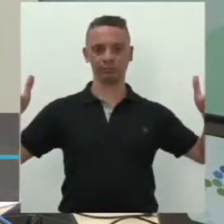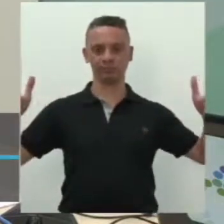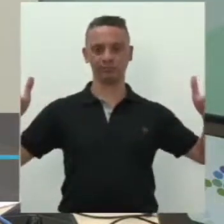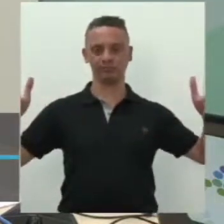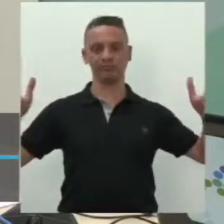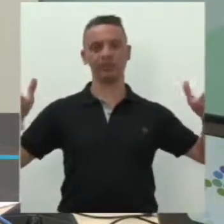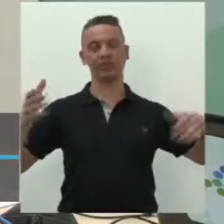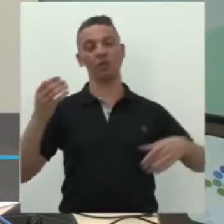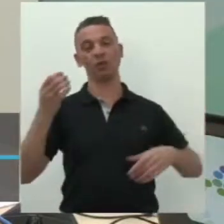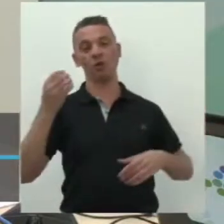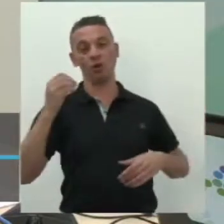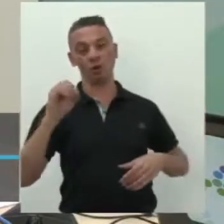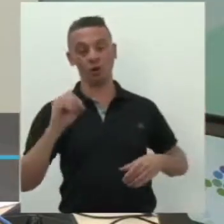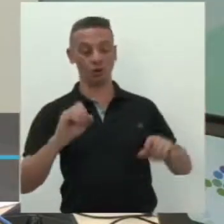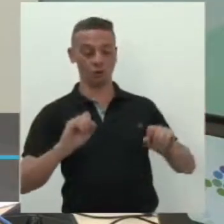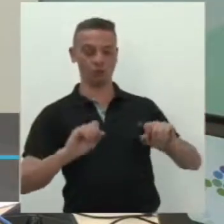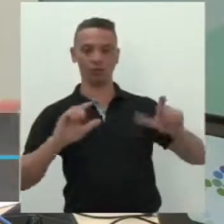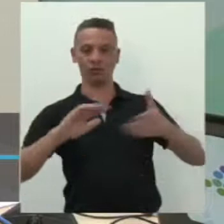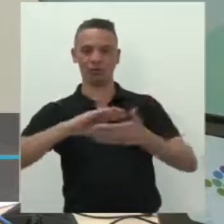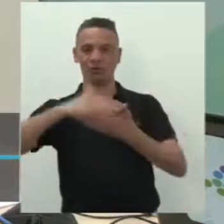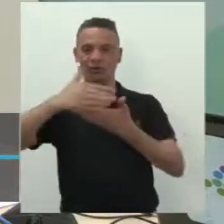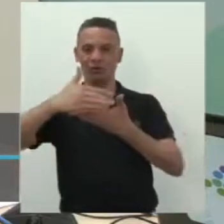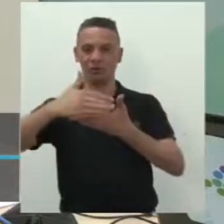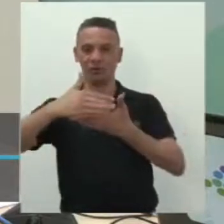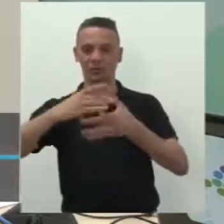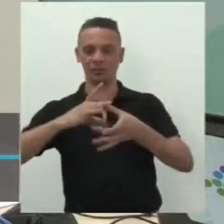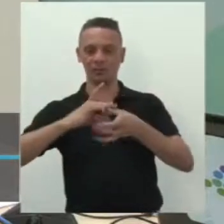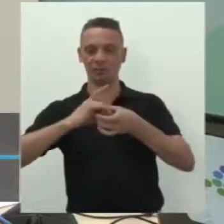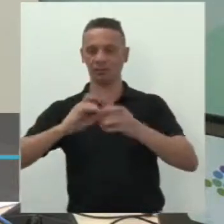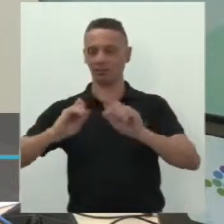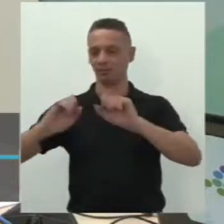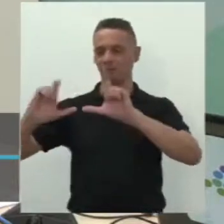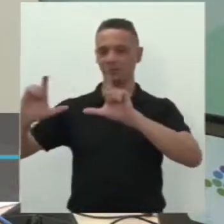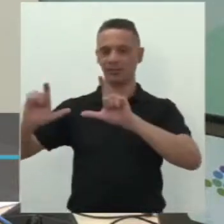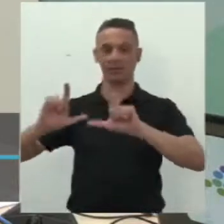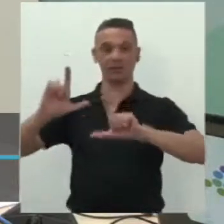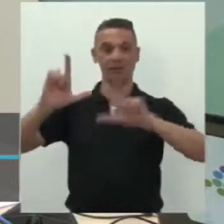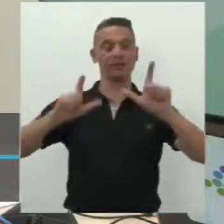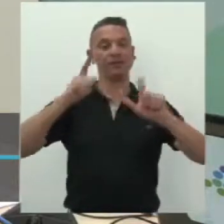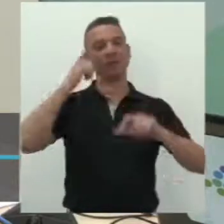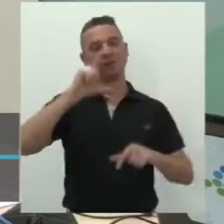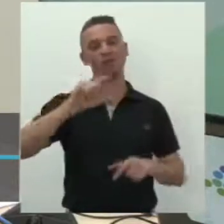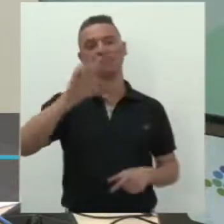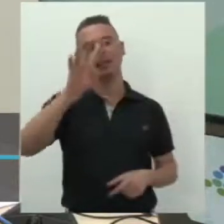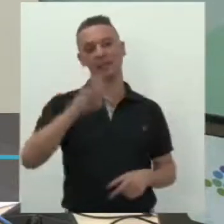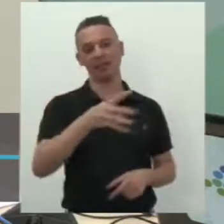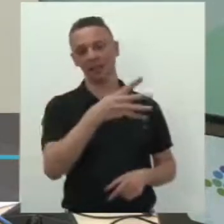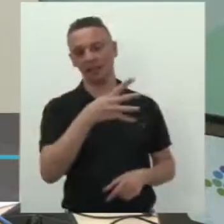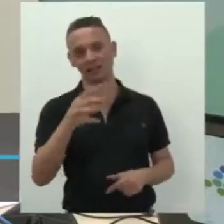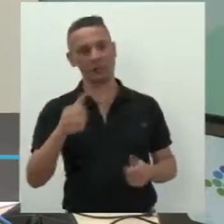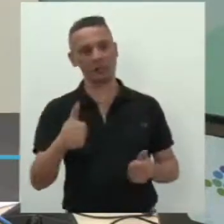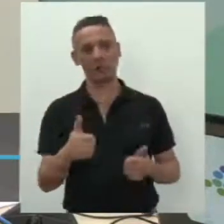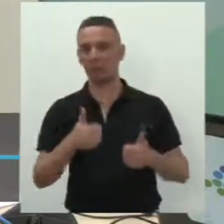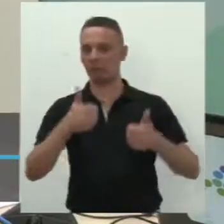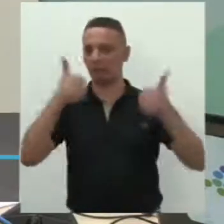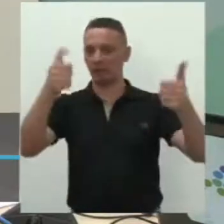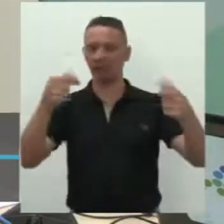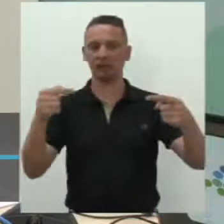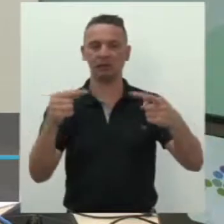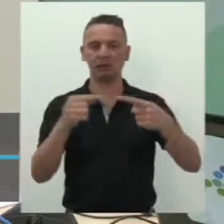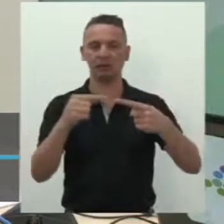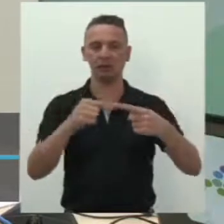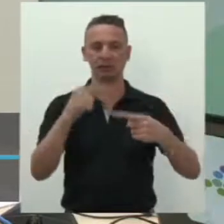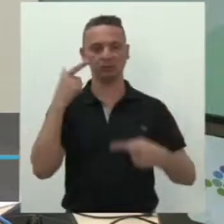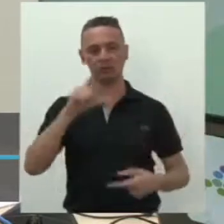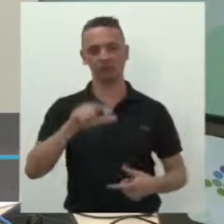notebook, conectar numa TV maior, você consegue trabalhar bem melhor no Excel, porque quanto maior o seu monitor, melhor você consegue trabalhar